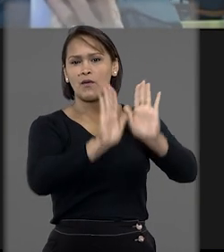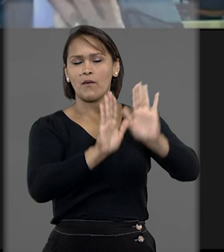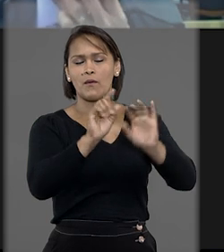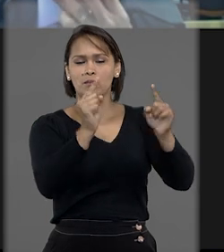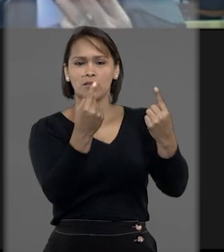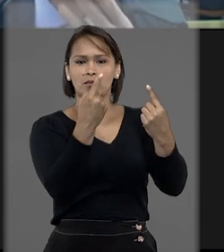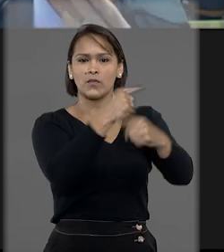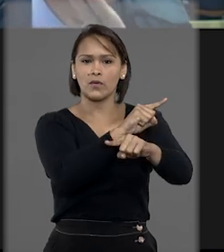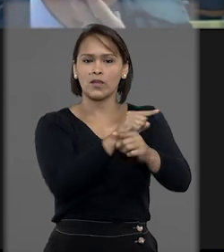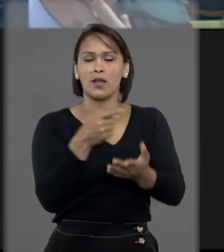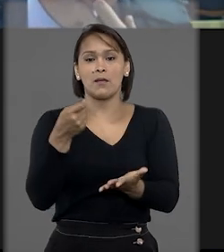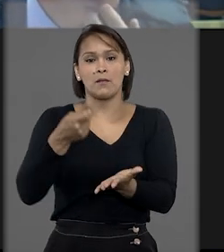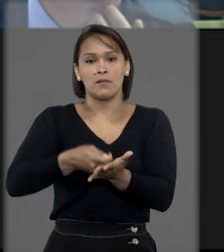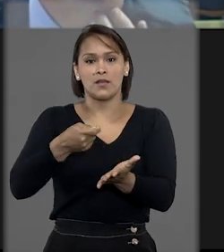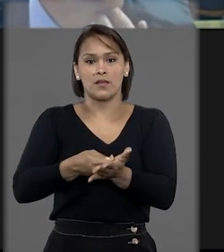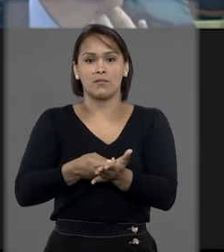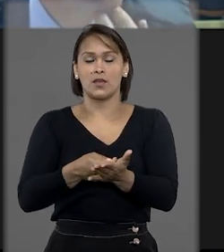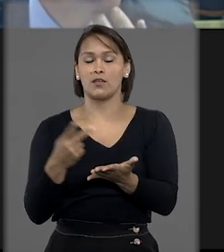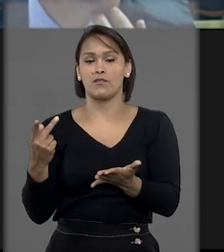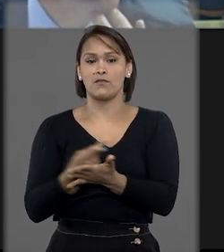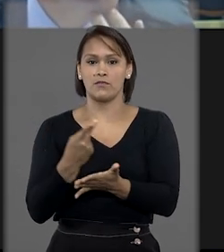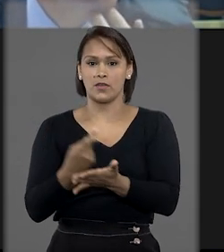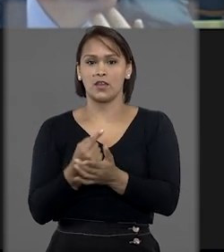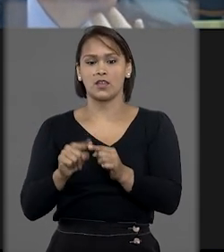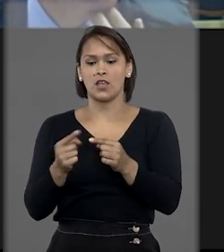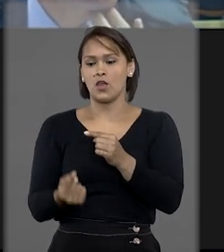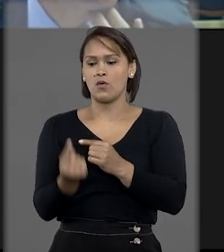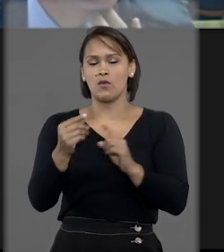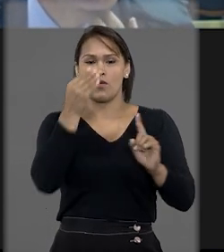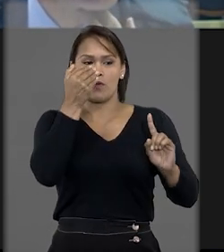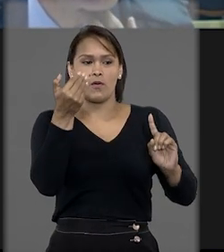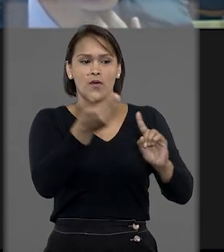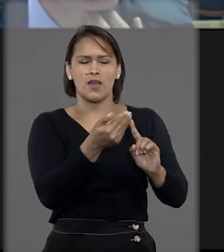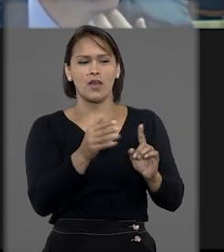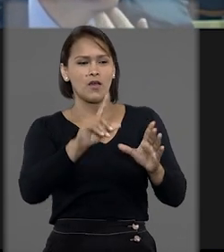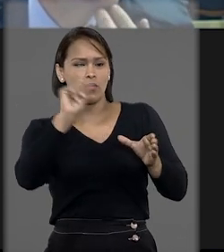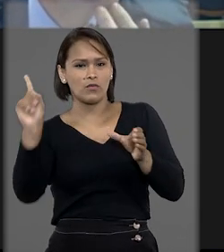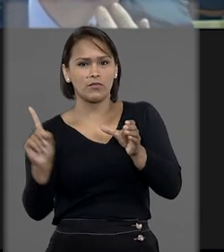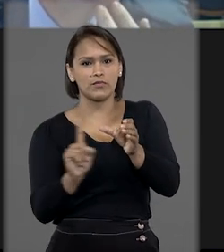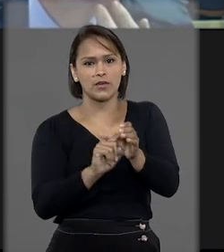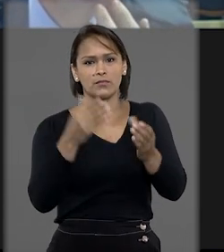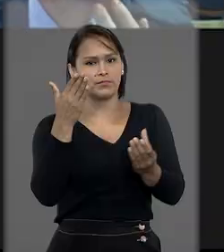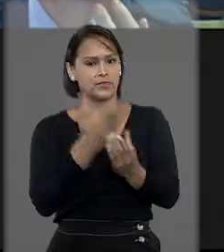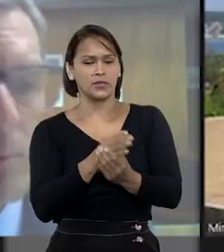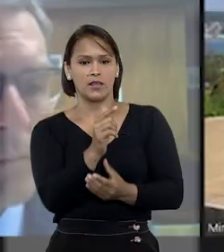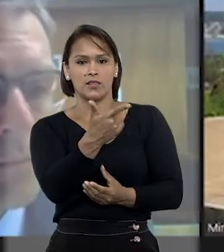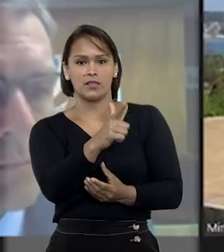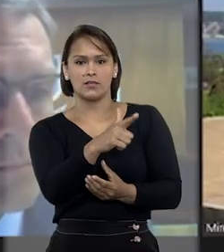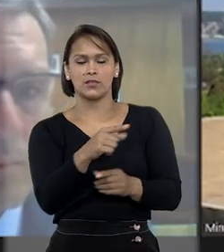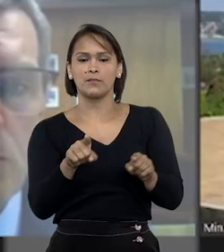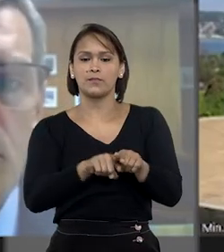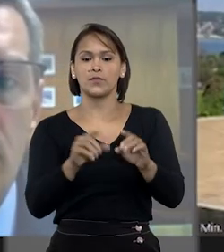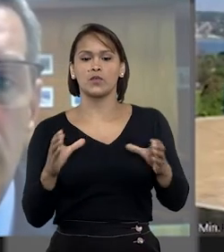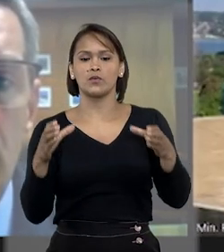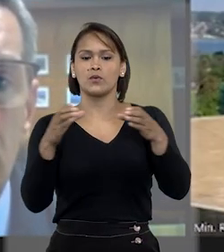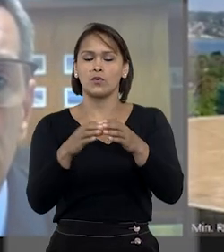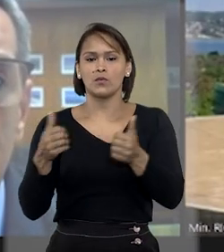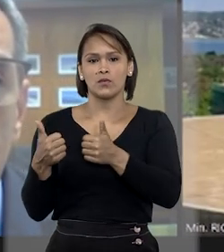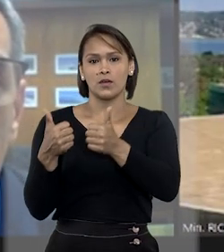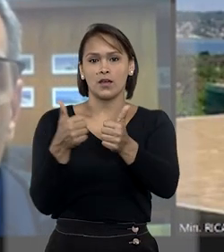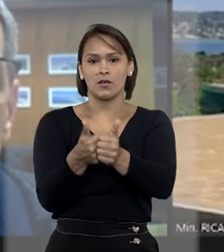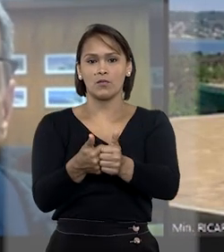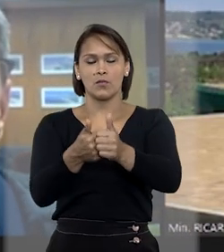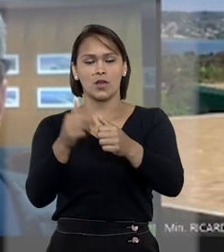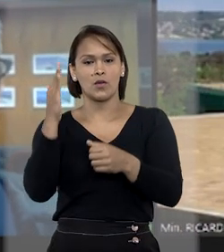sem o devido o pagamento das custas foi indevida uma vez que o réu ainda não integrava o processo o colegiado